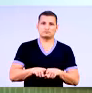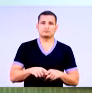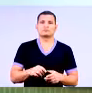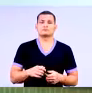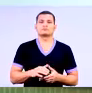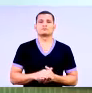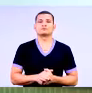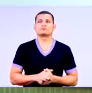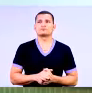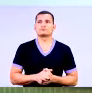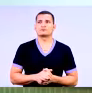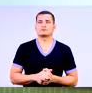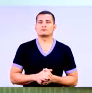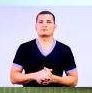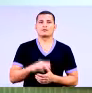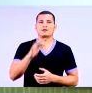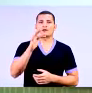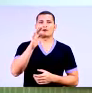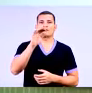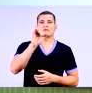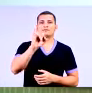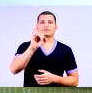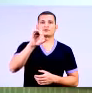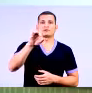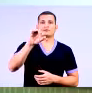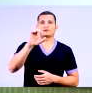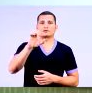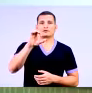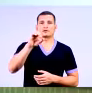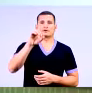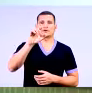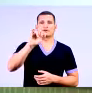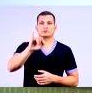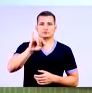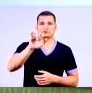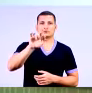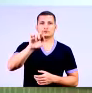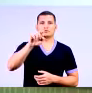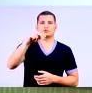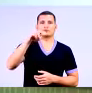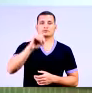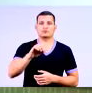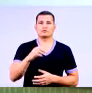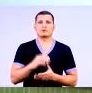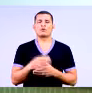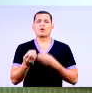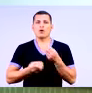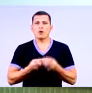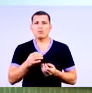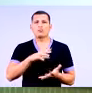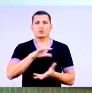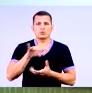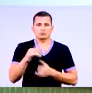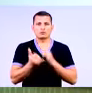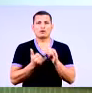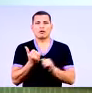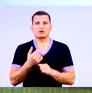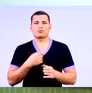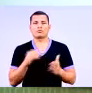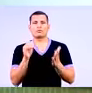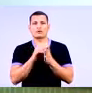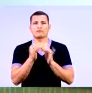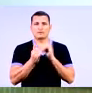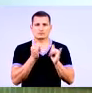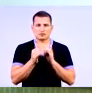ser fidedigno. Você não pode, como aqui é o mundo virtual, eu vou colocar essa informação e a pessoa